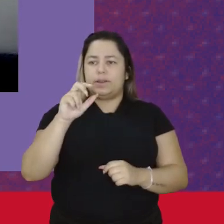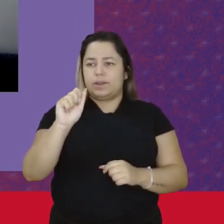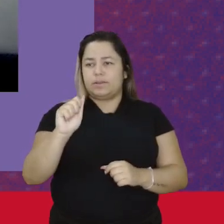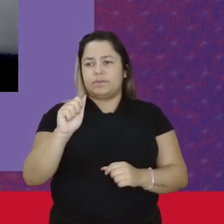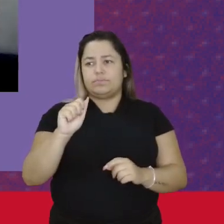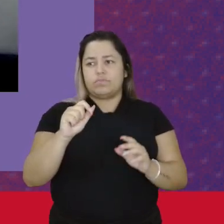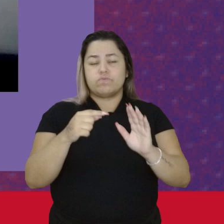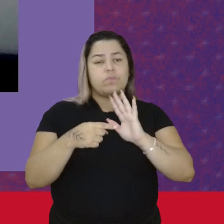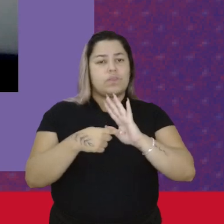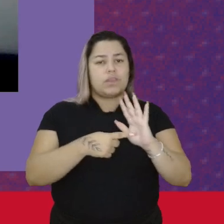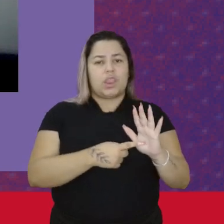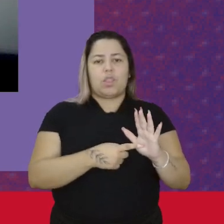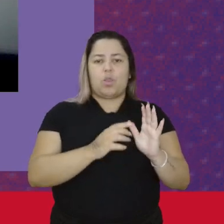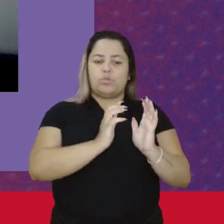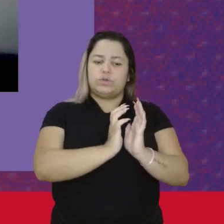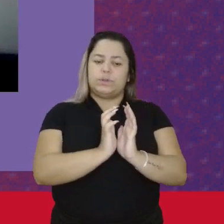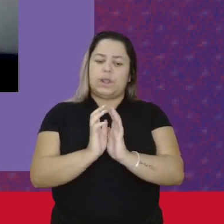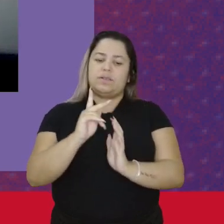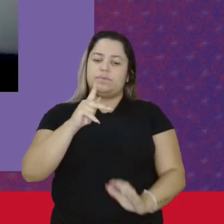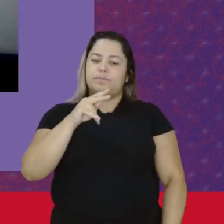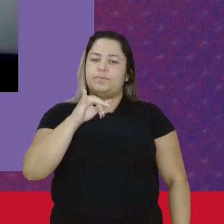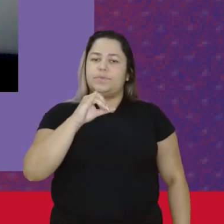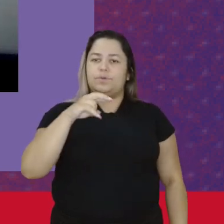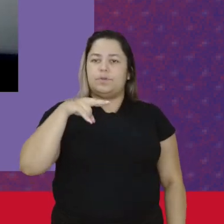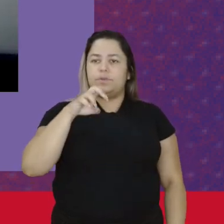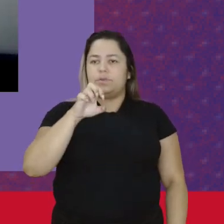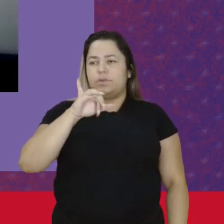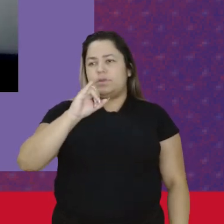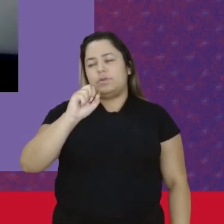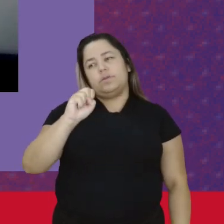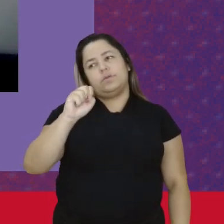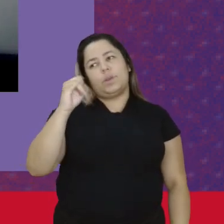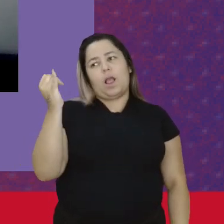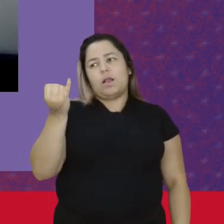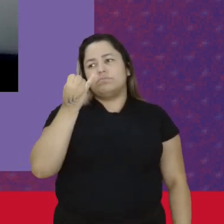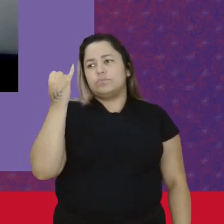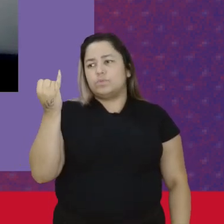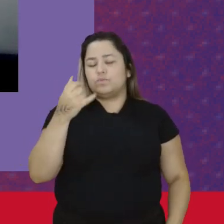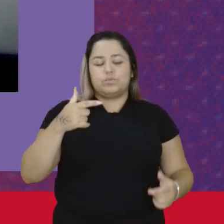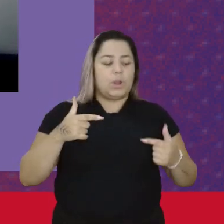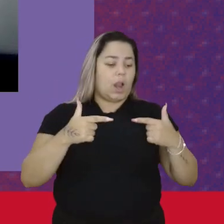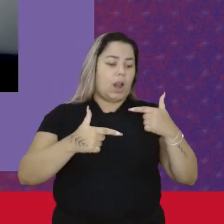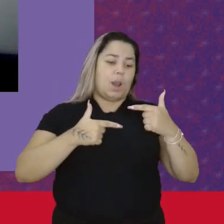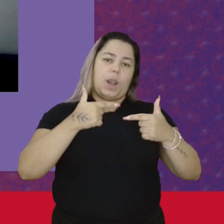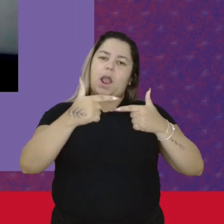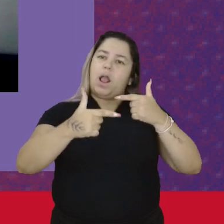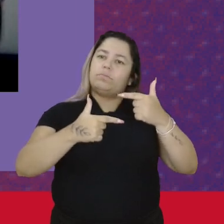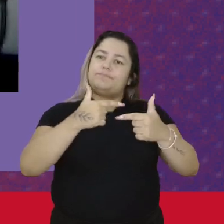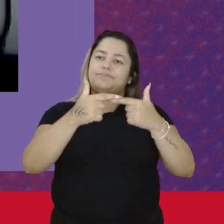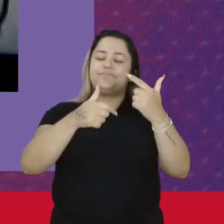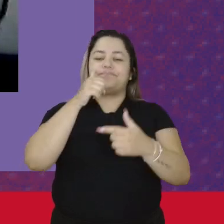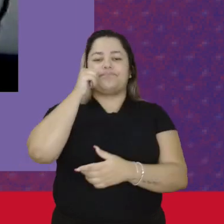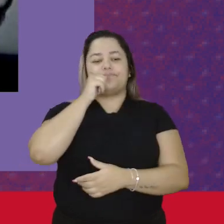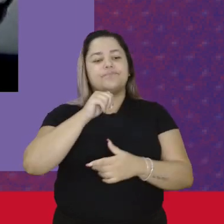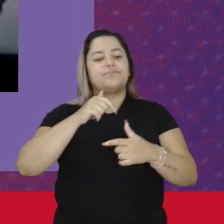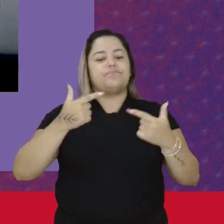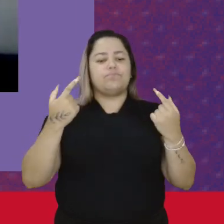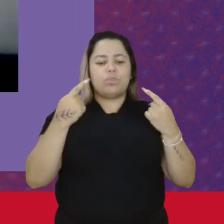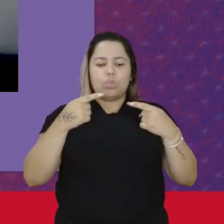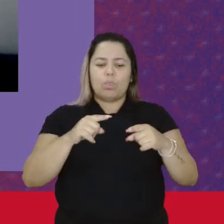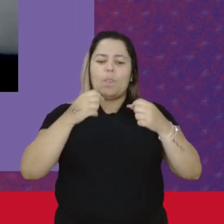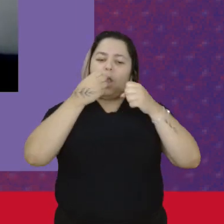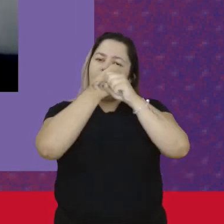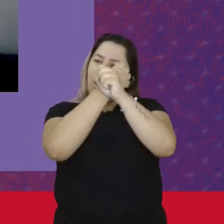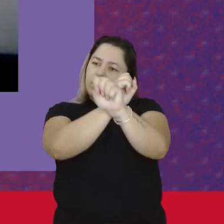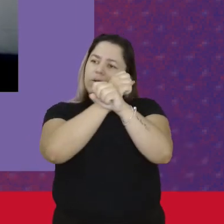das, digamos, das pioneiras, né, importante, essa que ela trouxe da luta das mulheres contra a escravidão, e